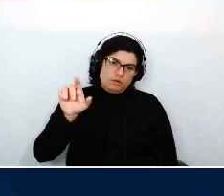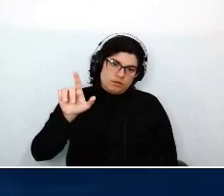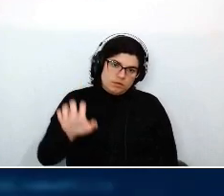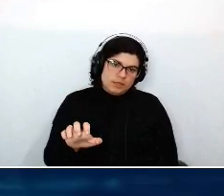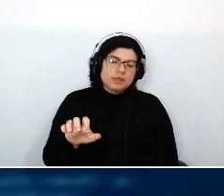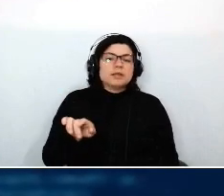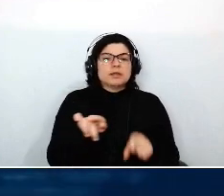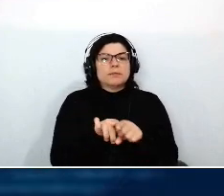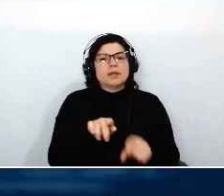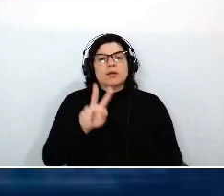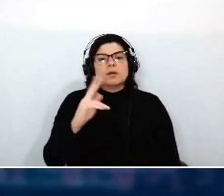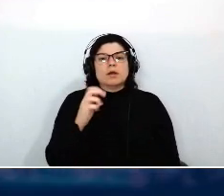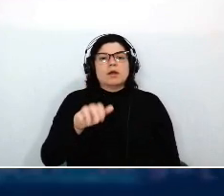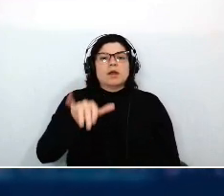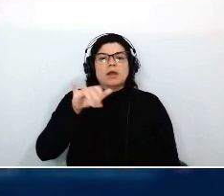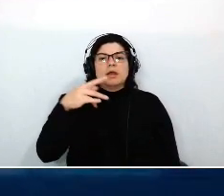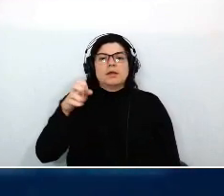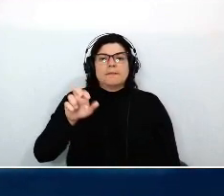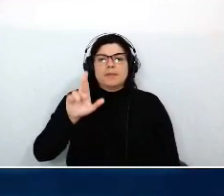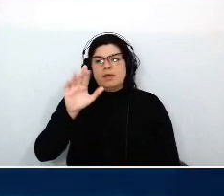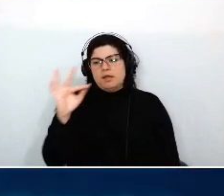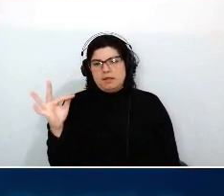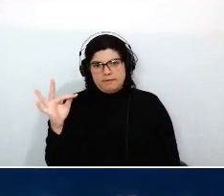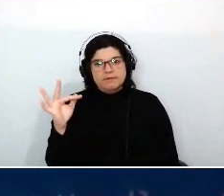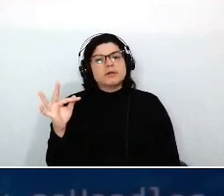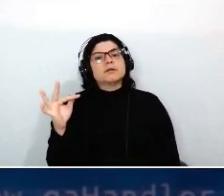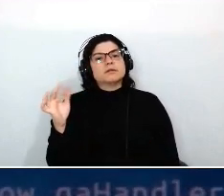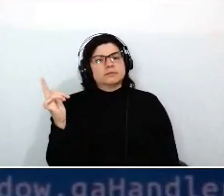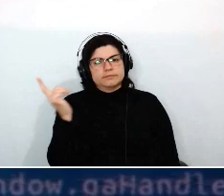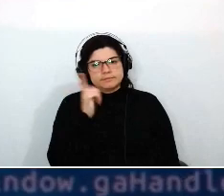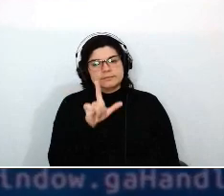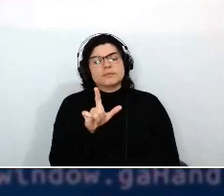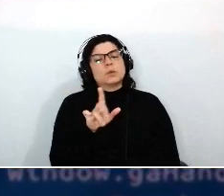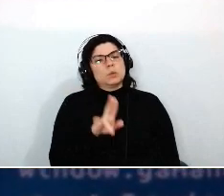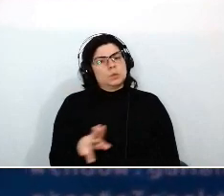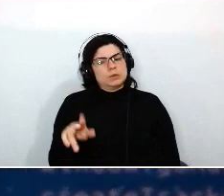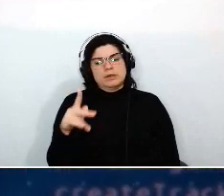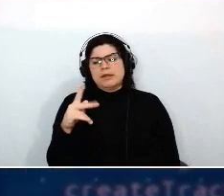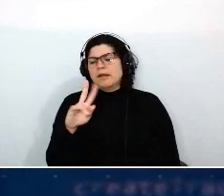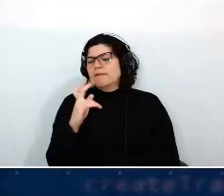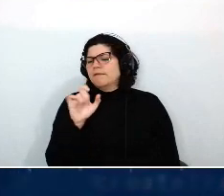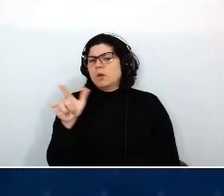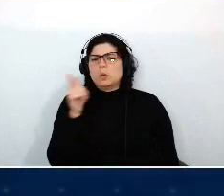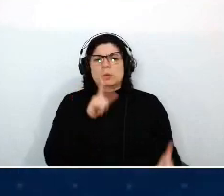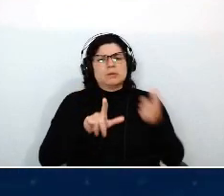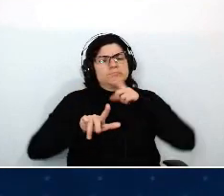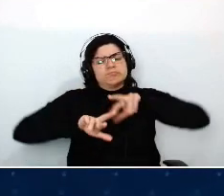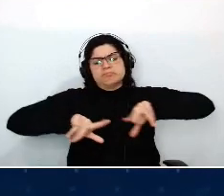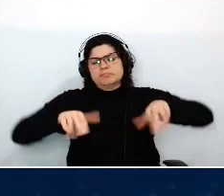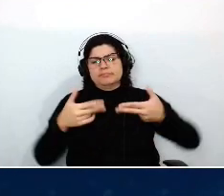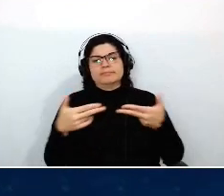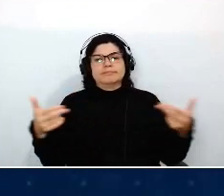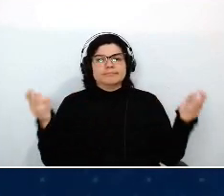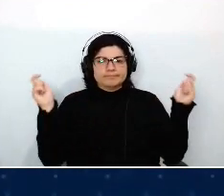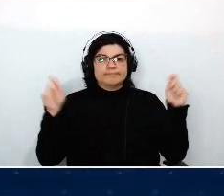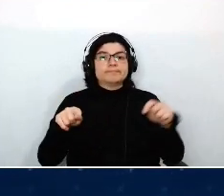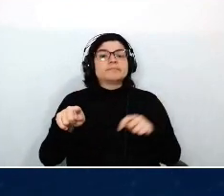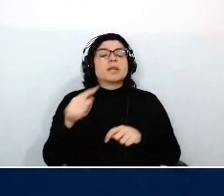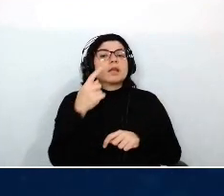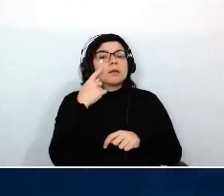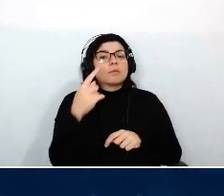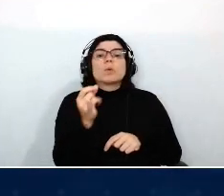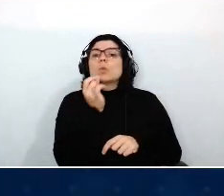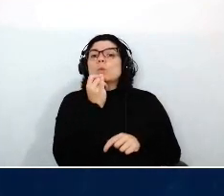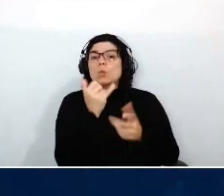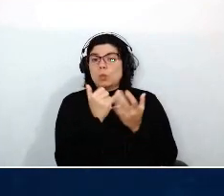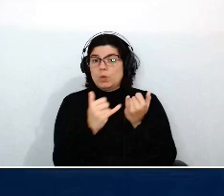gente consegue usar qualquer coisa do PHP hoje em dia usando a FEL. Aqui eu vou mostrar um exemplo para vocês. Em vez de usar o HyperF direto, eu